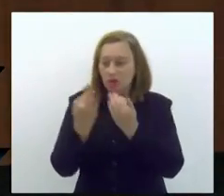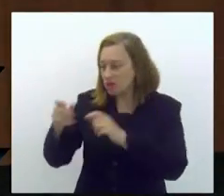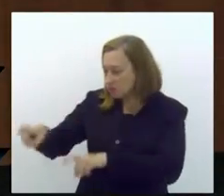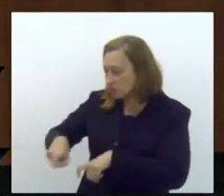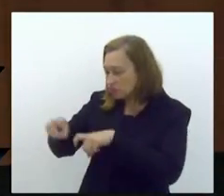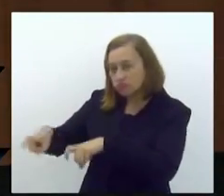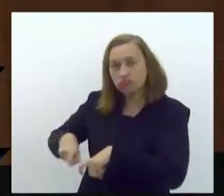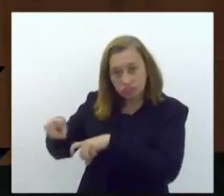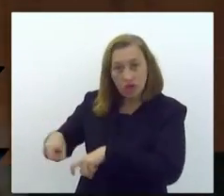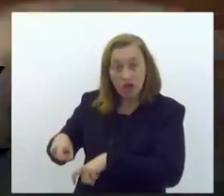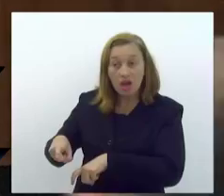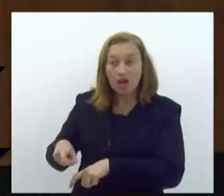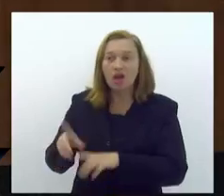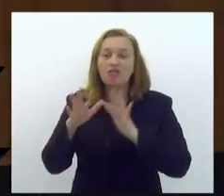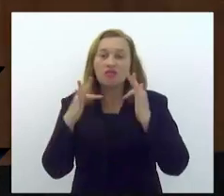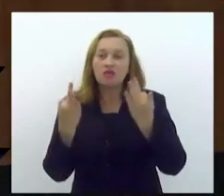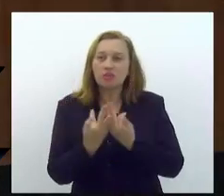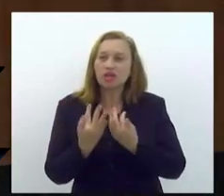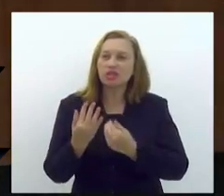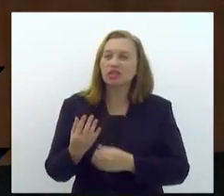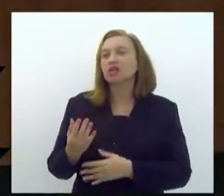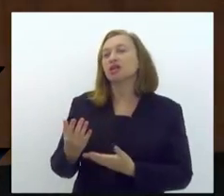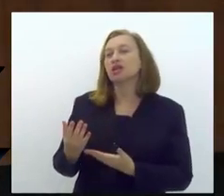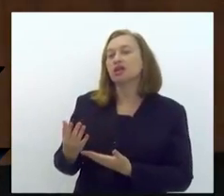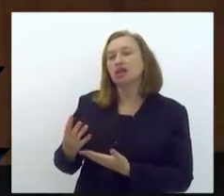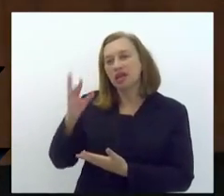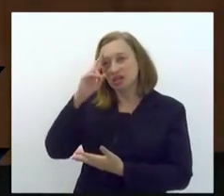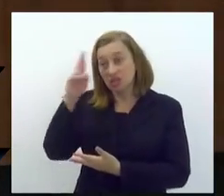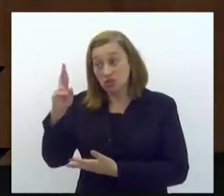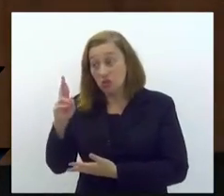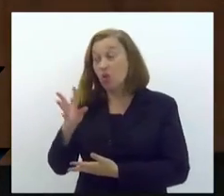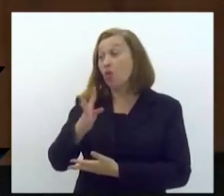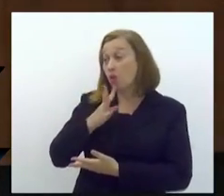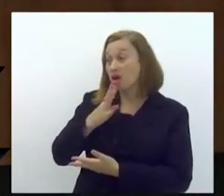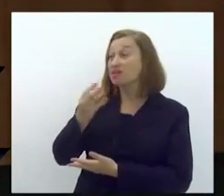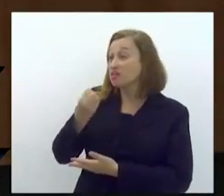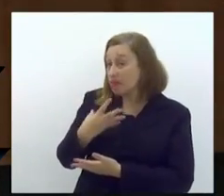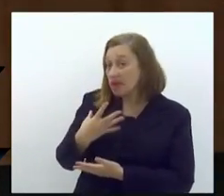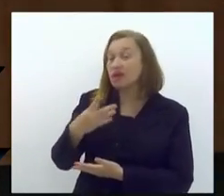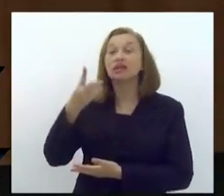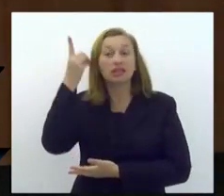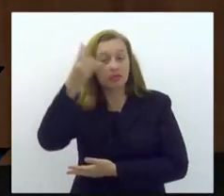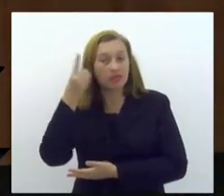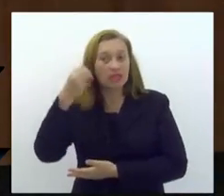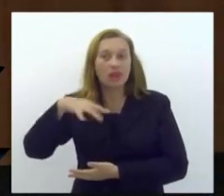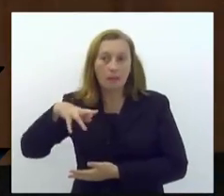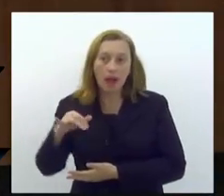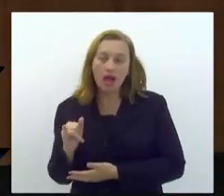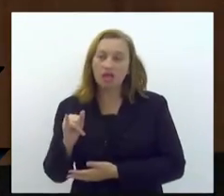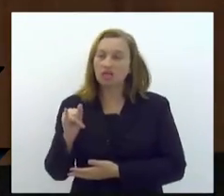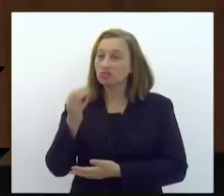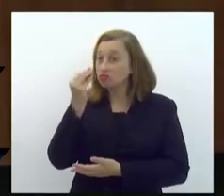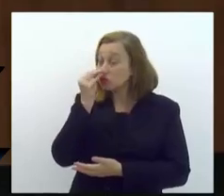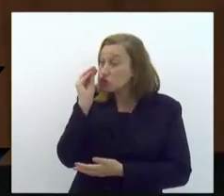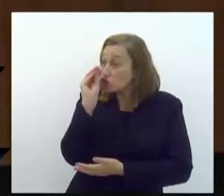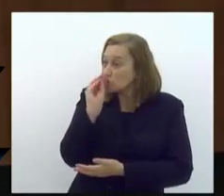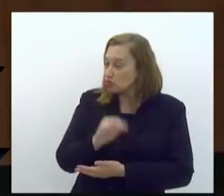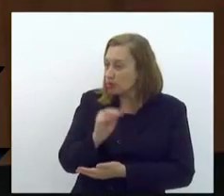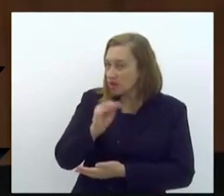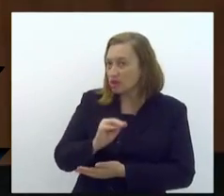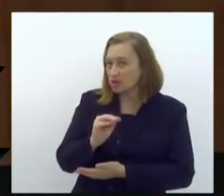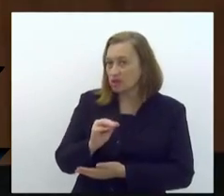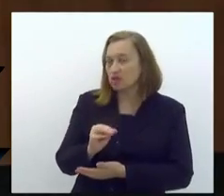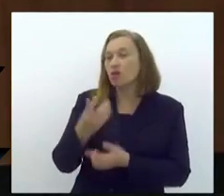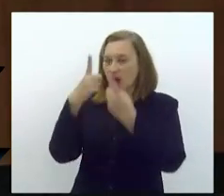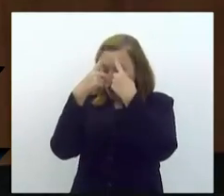famílias camponesas das quais a senhora advém é deputada Marina Total repúdio a